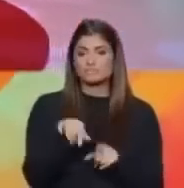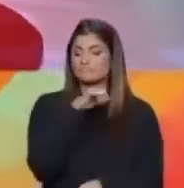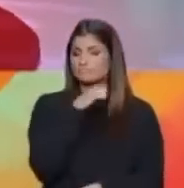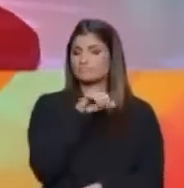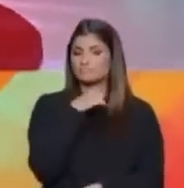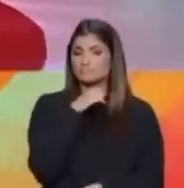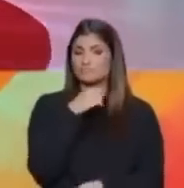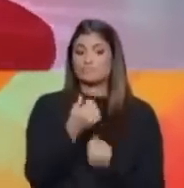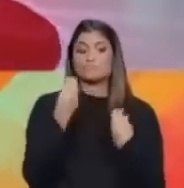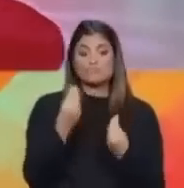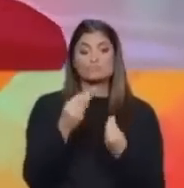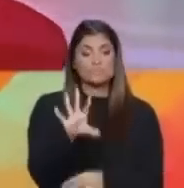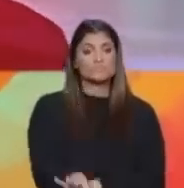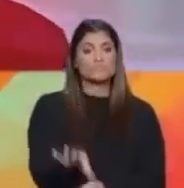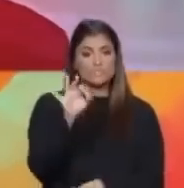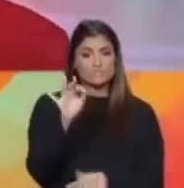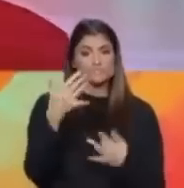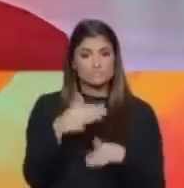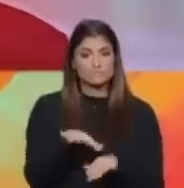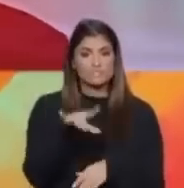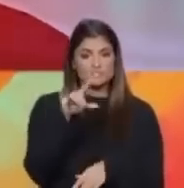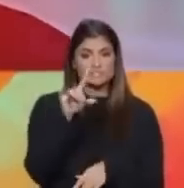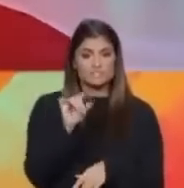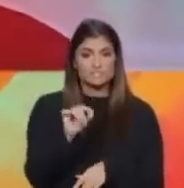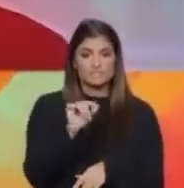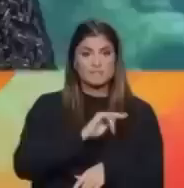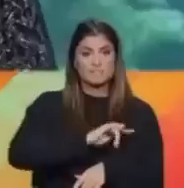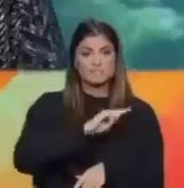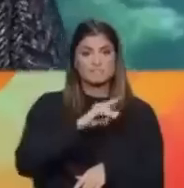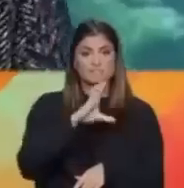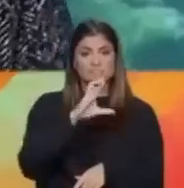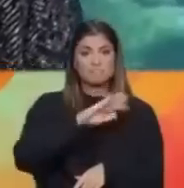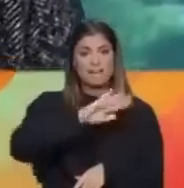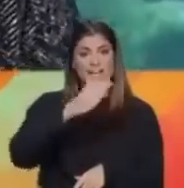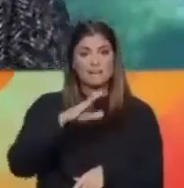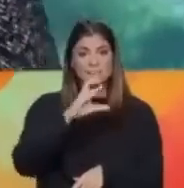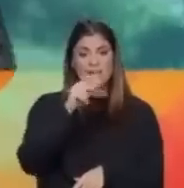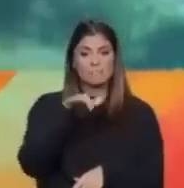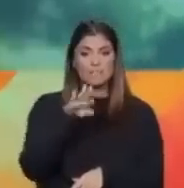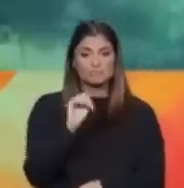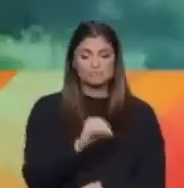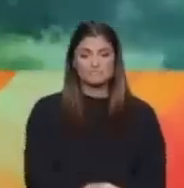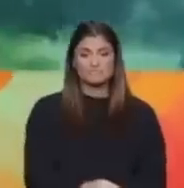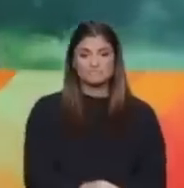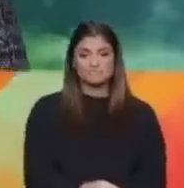estavam muito bem escolhidos, mas era para camelos.